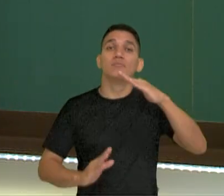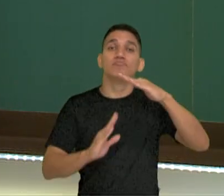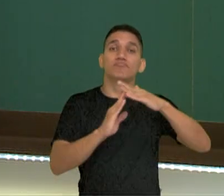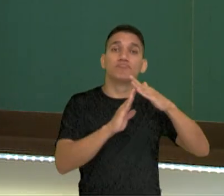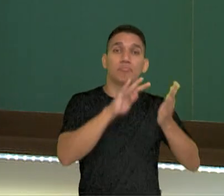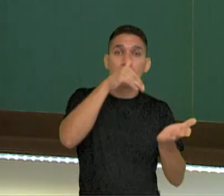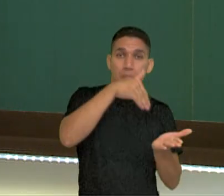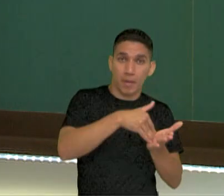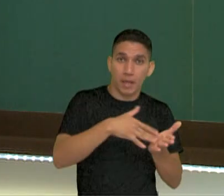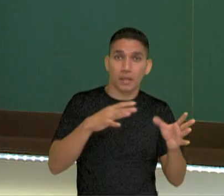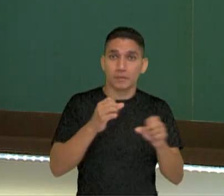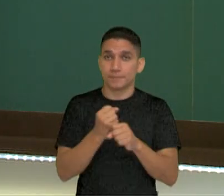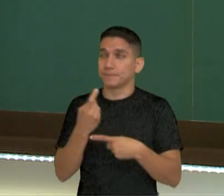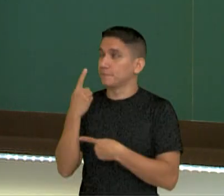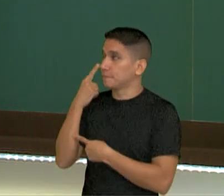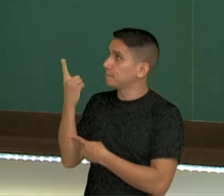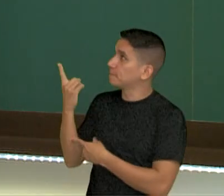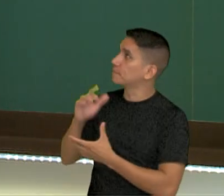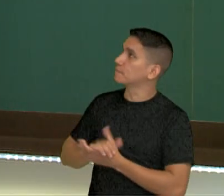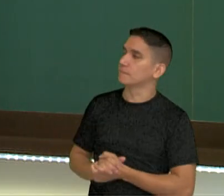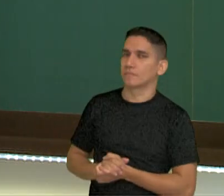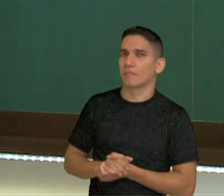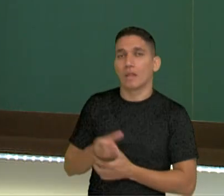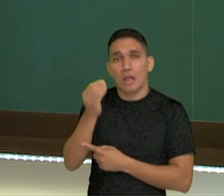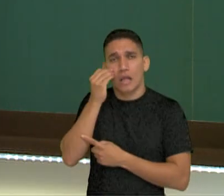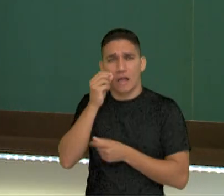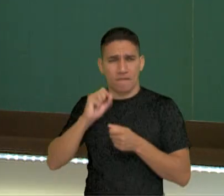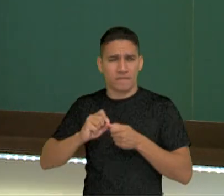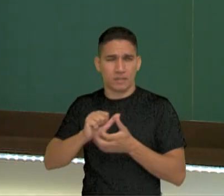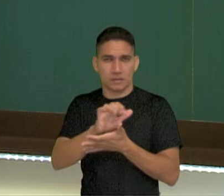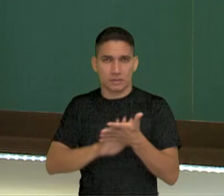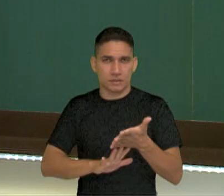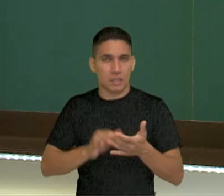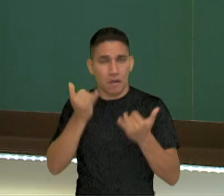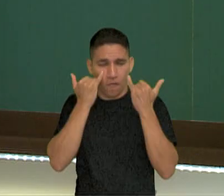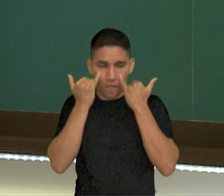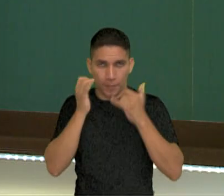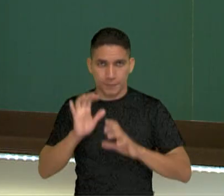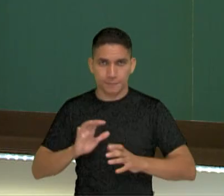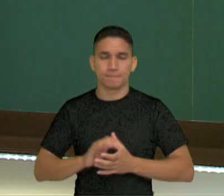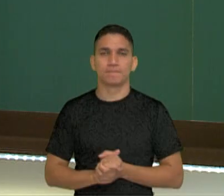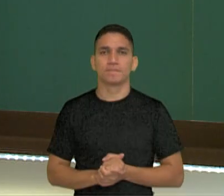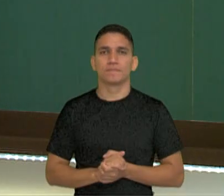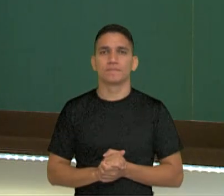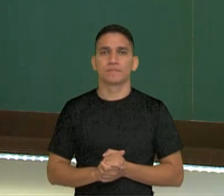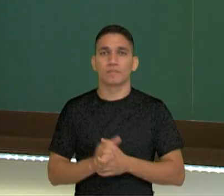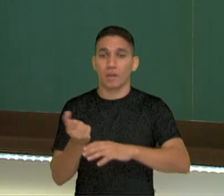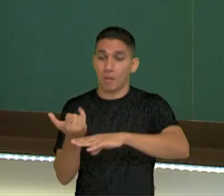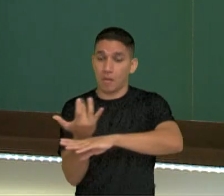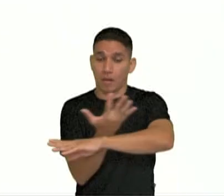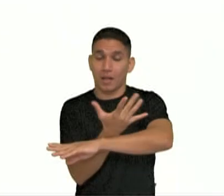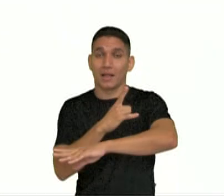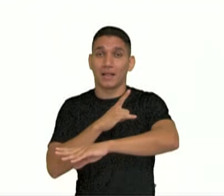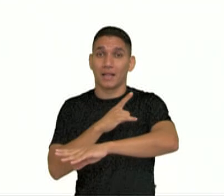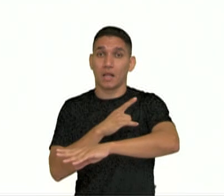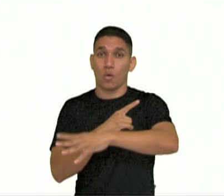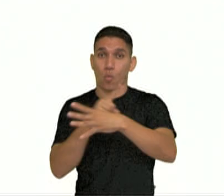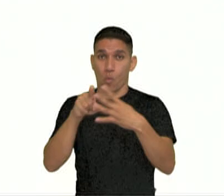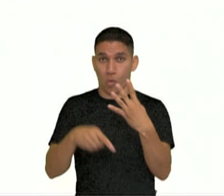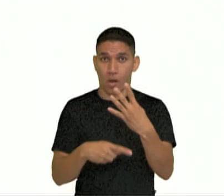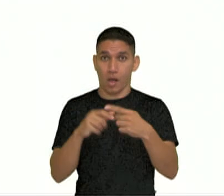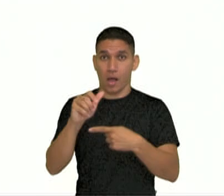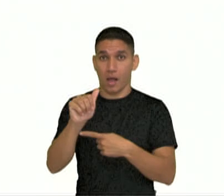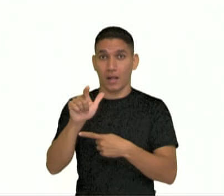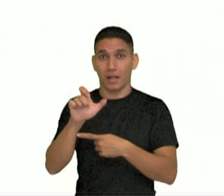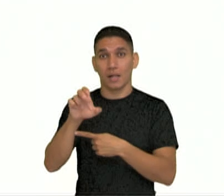alelos. Então, vamos ver se você consegue fazer o exercício com essa informação. Plantas com 4 alelos aditivos, Azão, Azão,